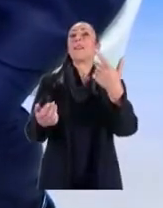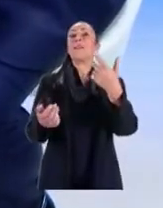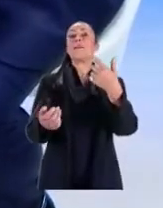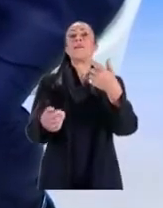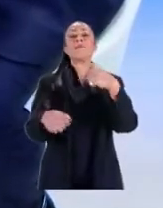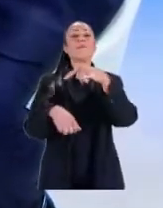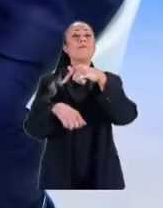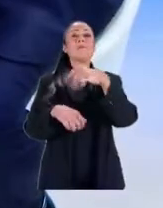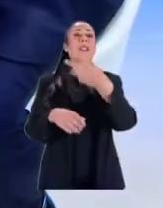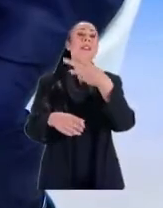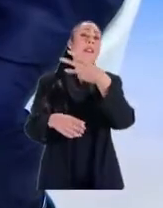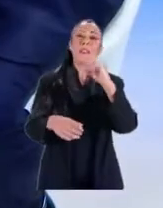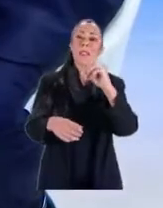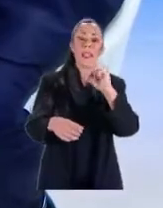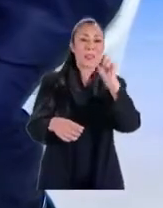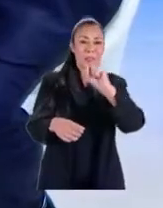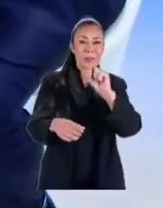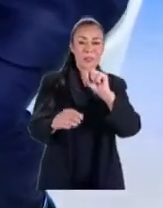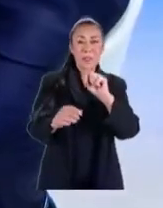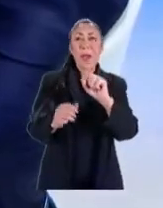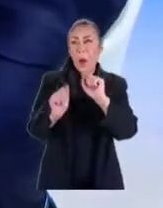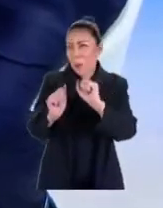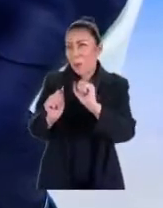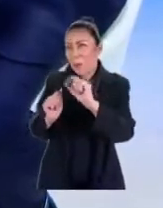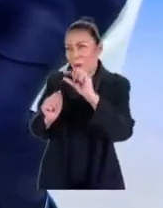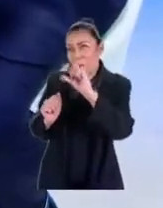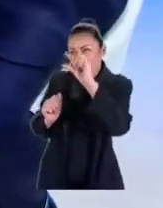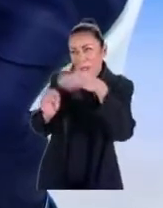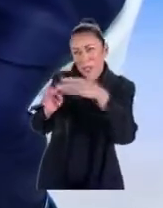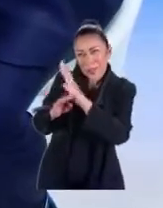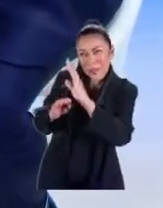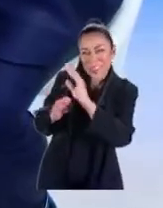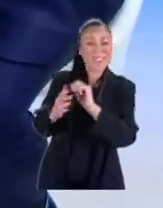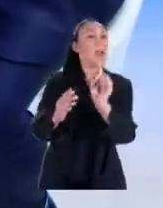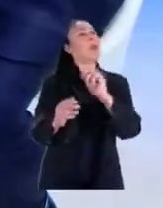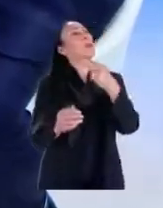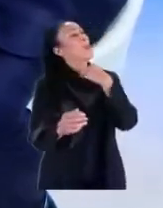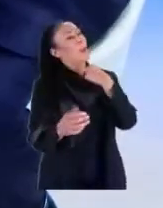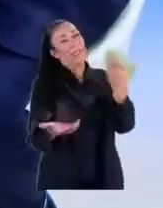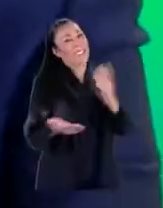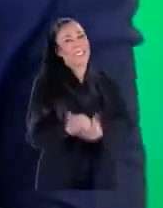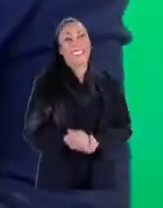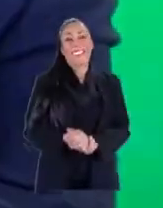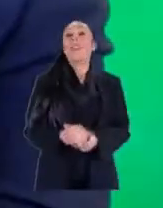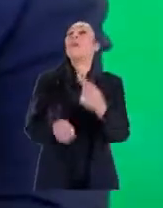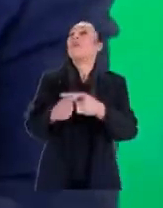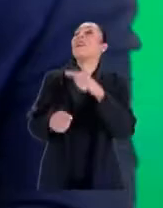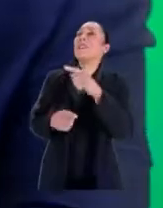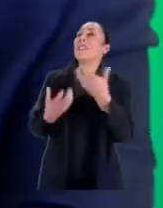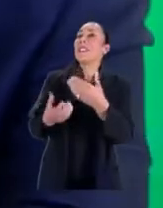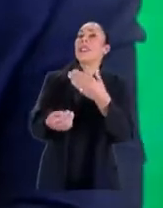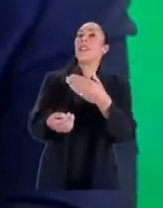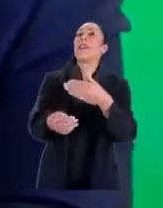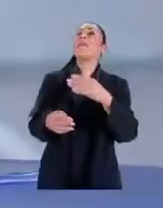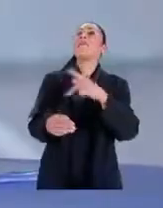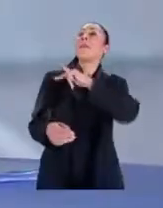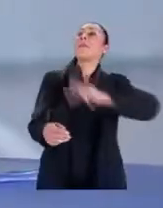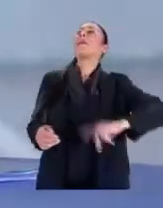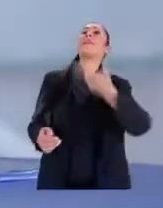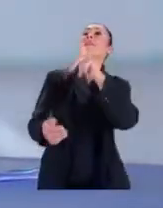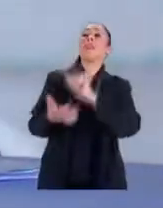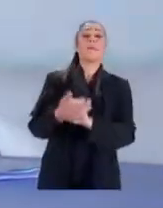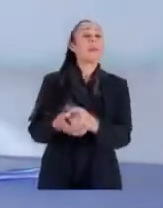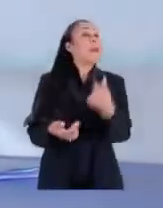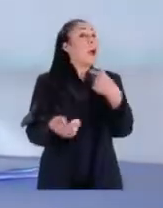Nós vamos ter 30 minutos, igual os outros. Deixa eu passar um pouquinho. Não pode, infelizmente não pode. Por que o senhor quer ser presidente de novo? Olha, primeiro